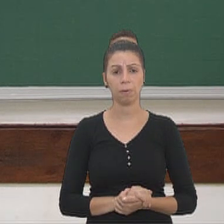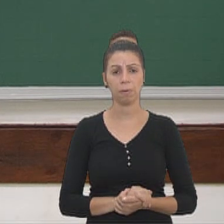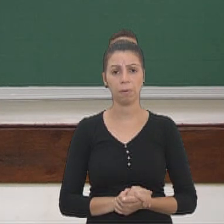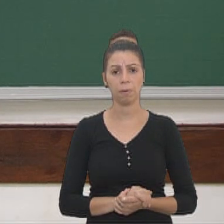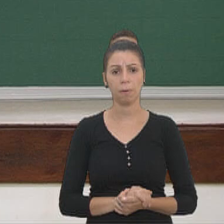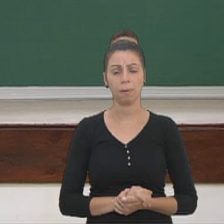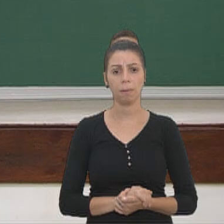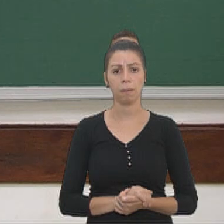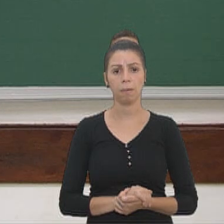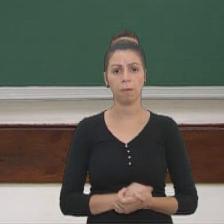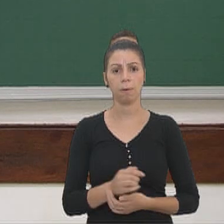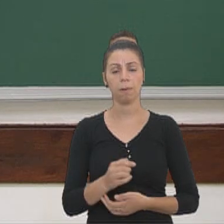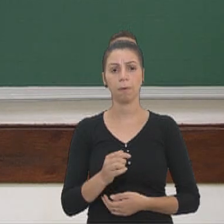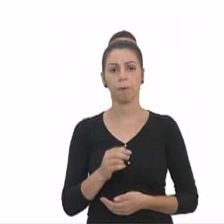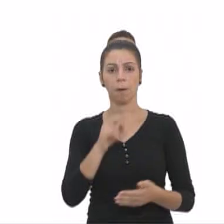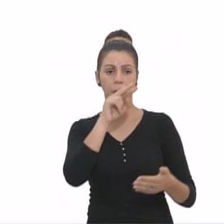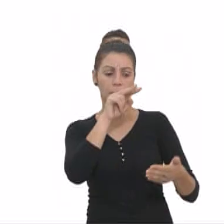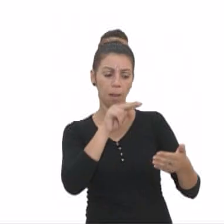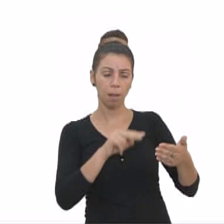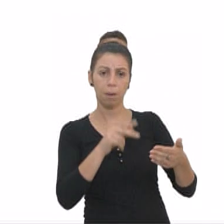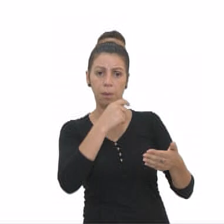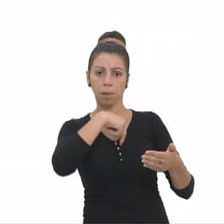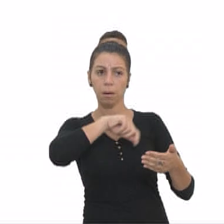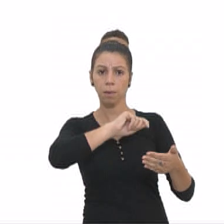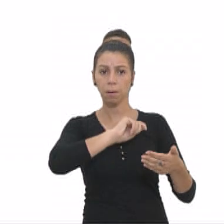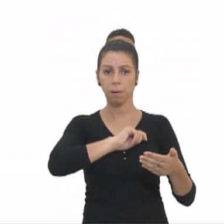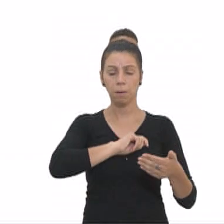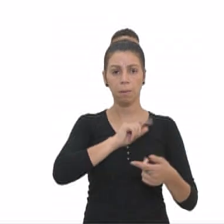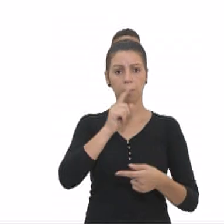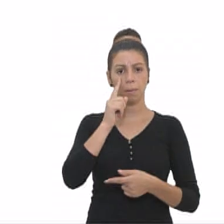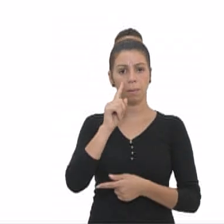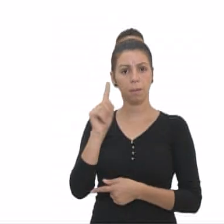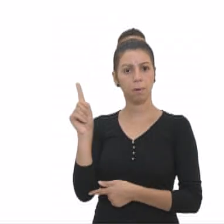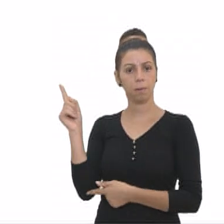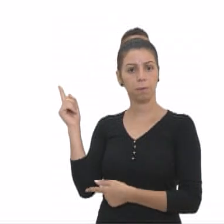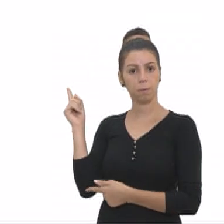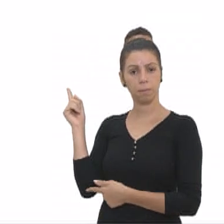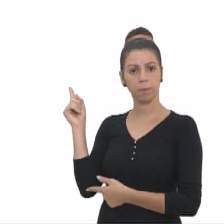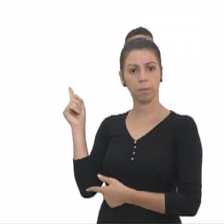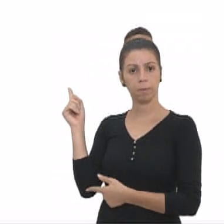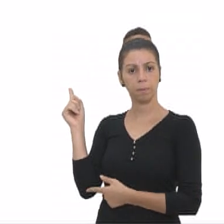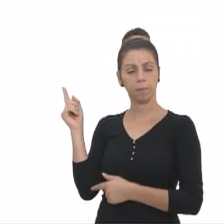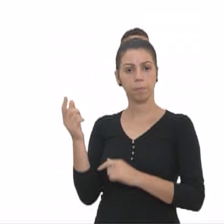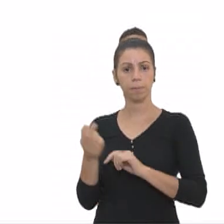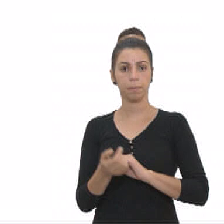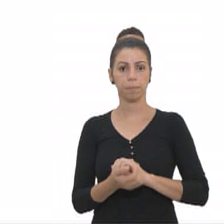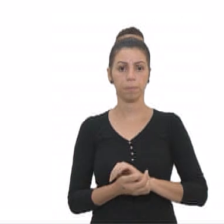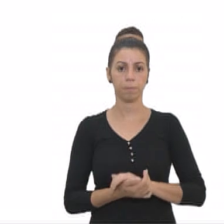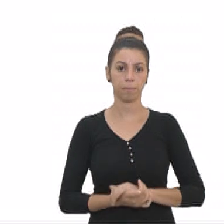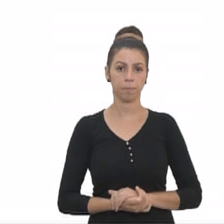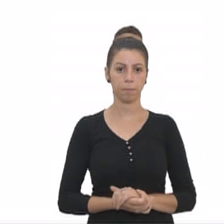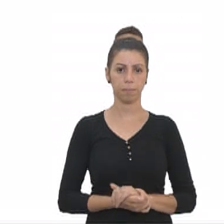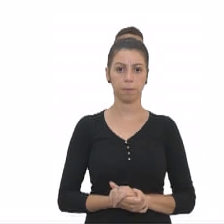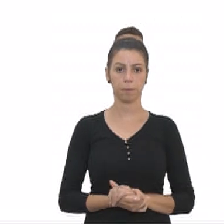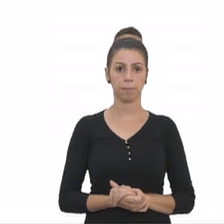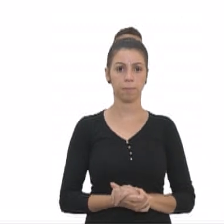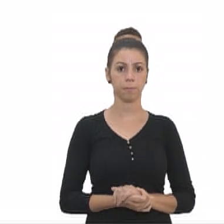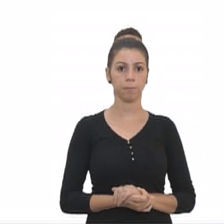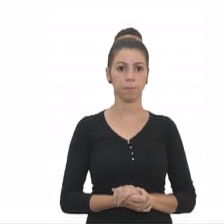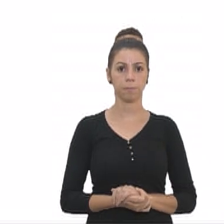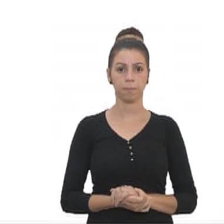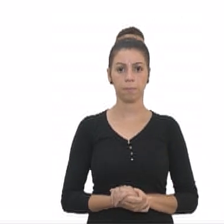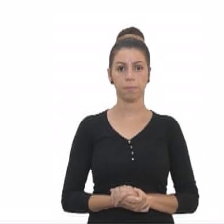Recordando que no caso de la conjugación de los verbos reflexivos, el pronombre va entre